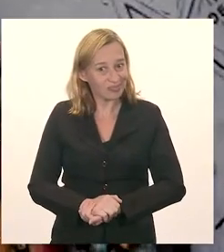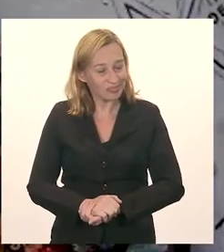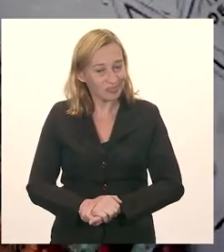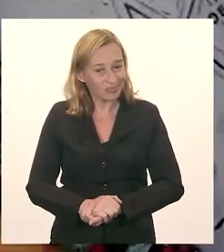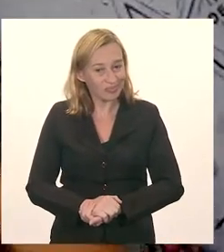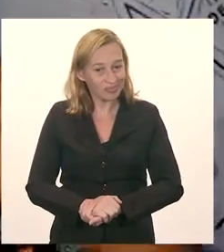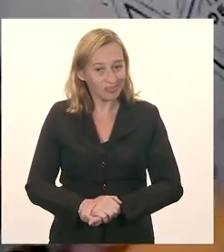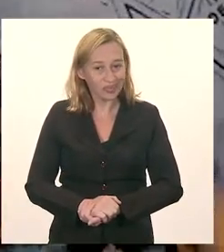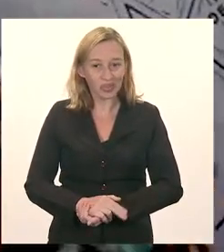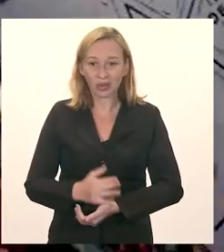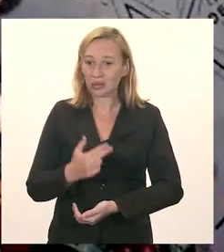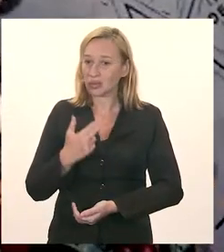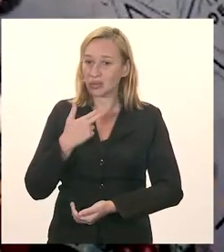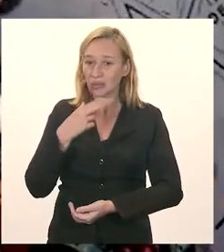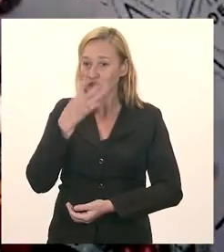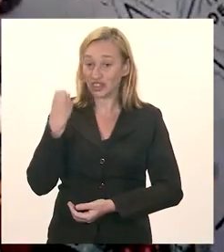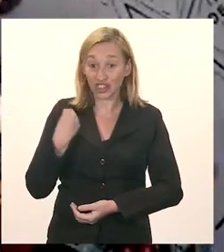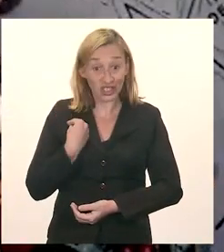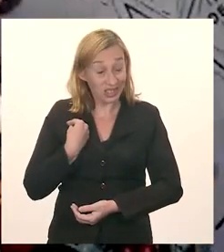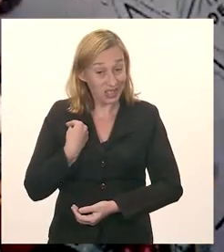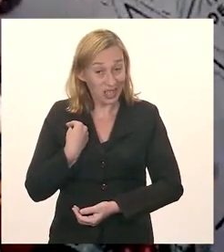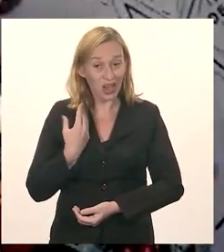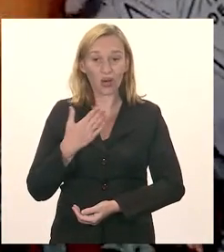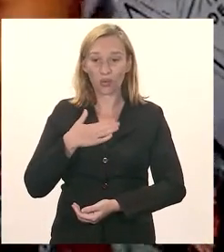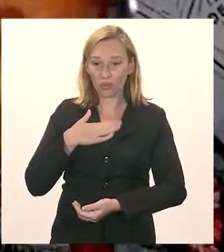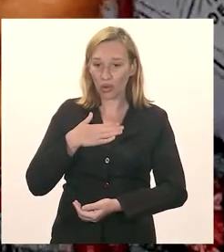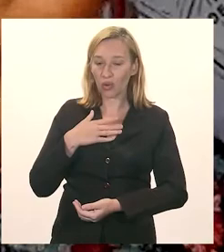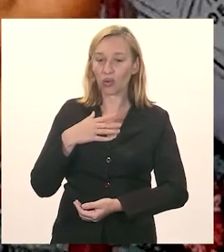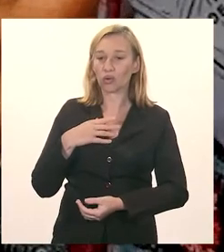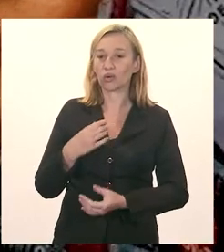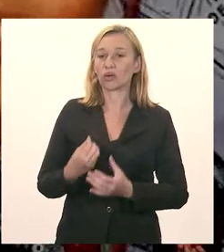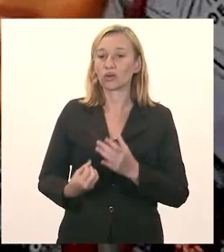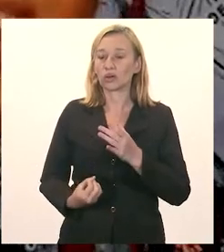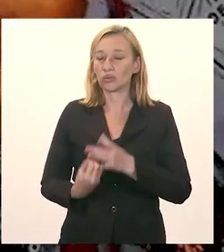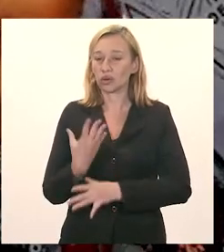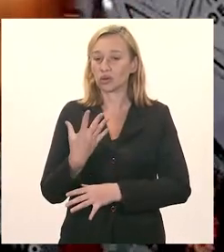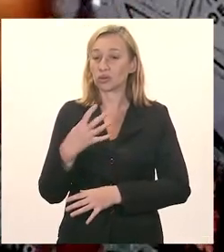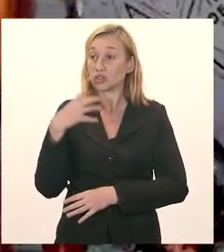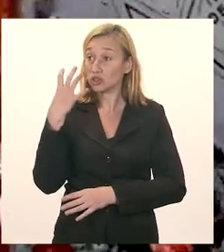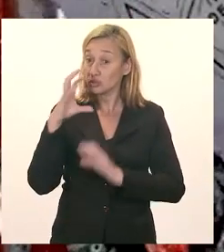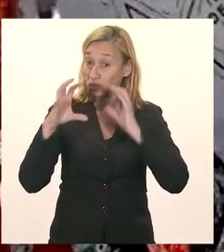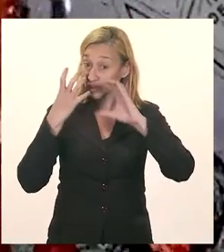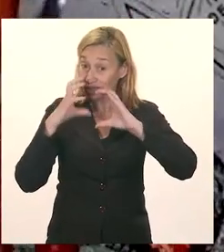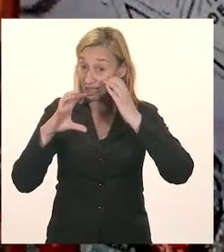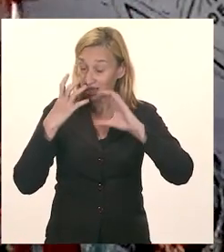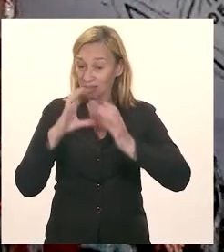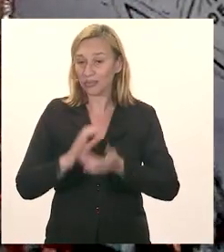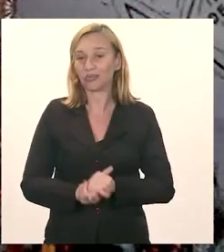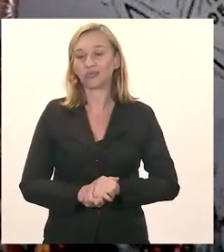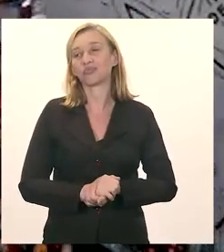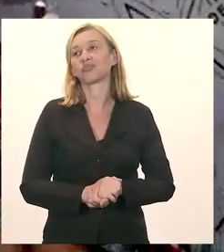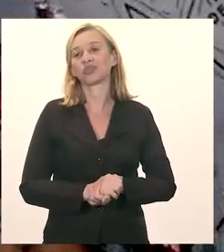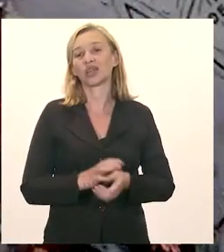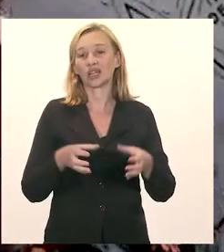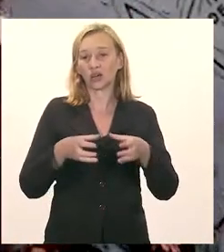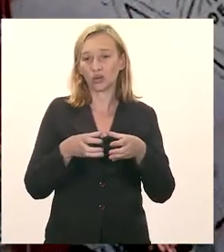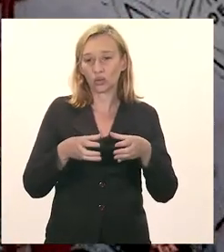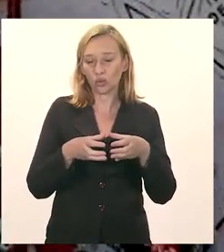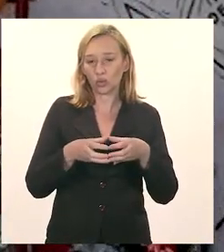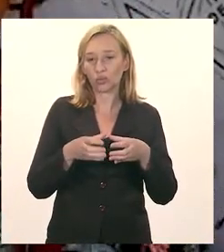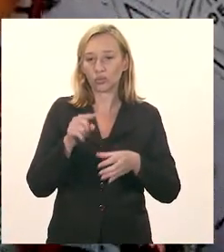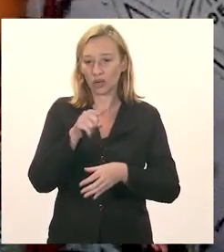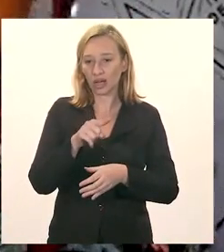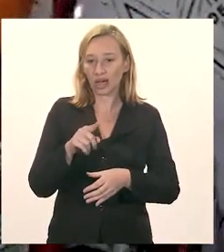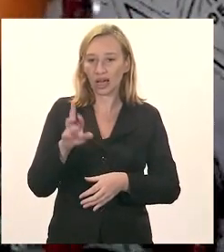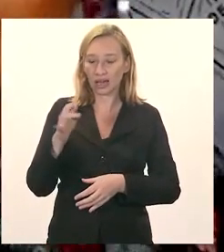posso, não tem como não falar dele, é o meu produtor musical, o Selecta Etnia. Ele tem um grupo de